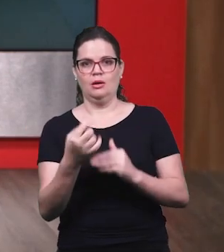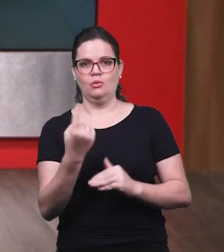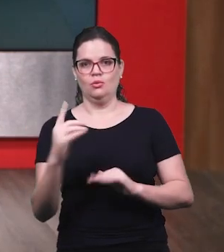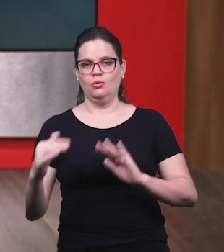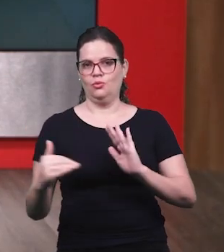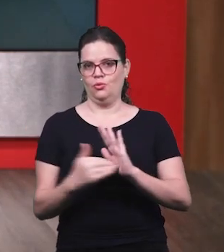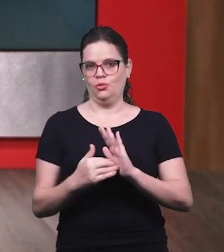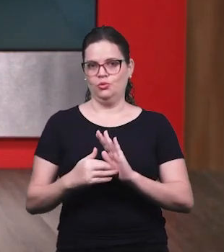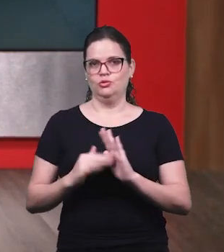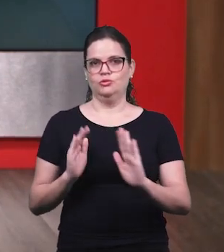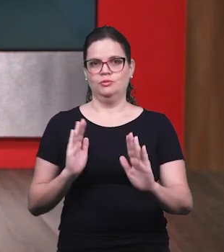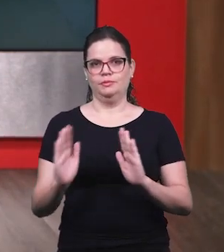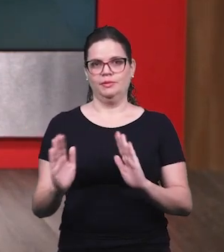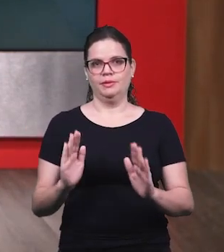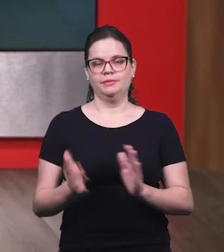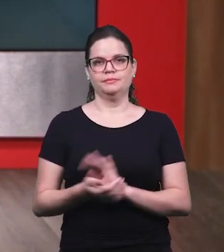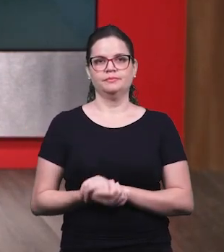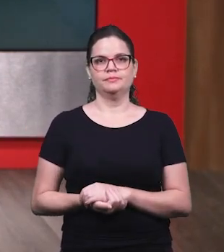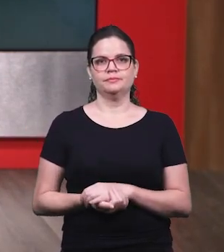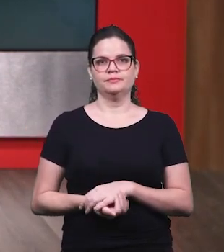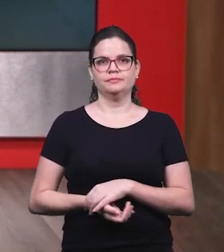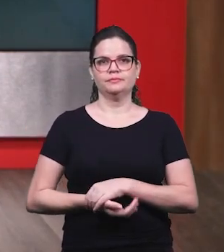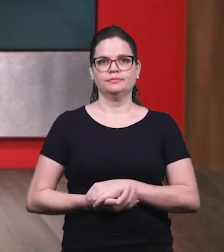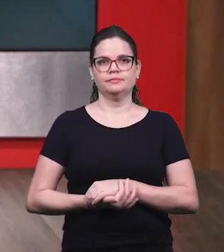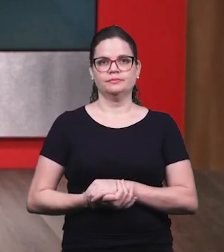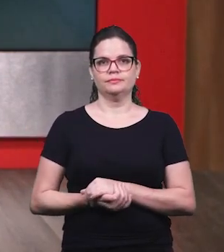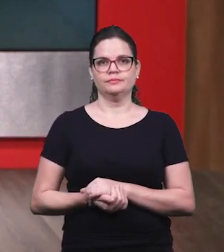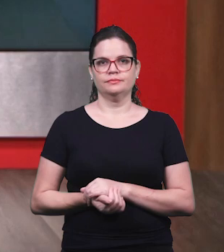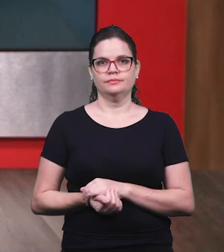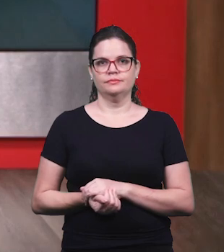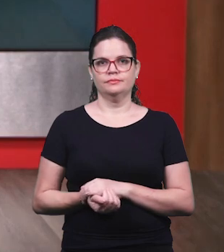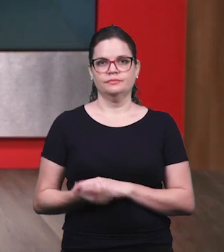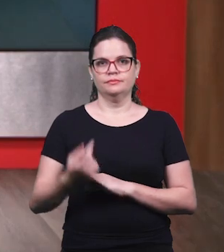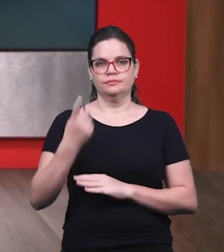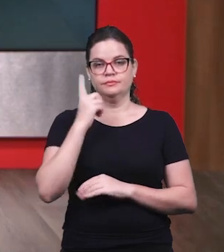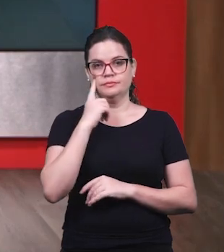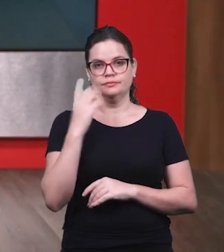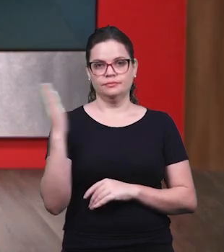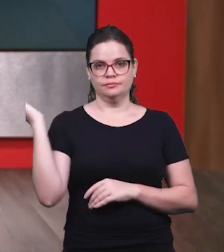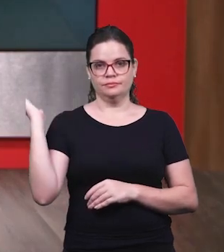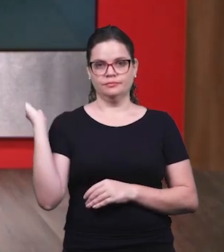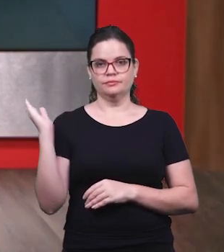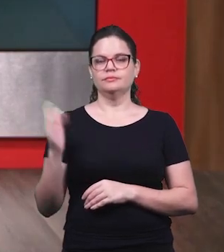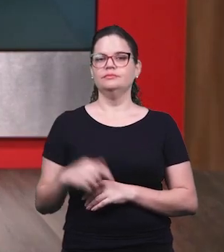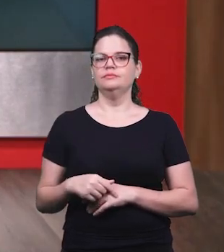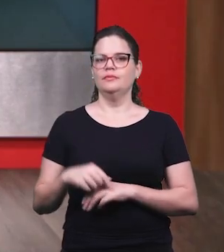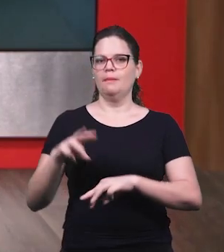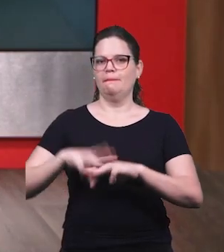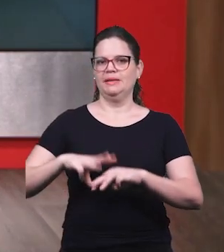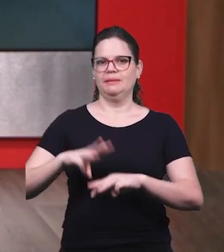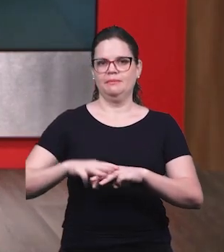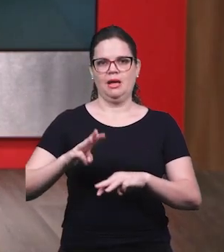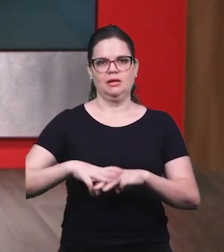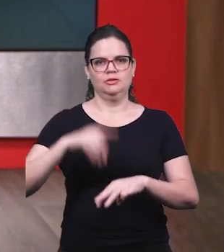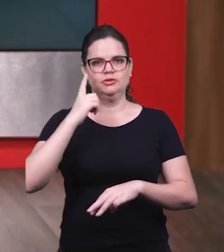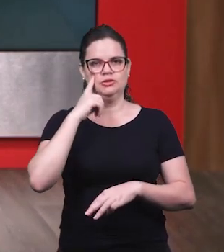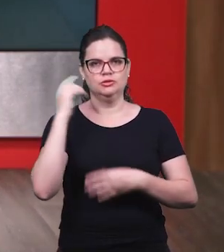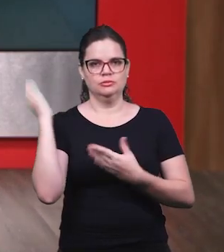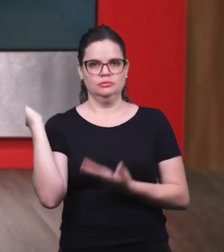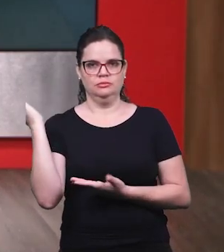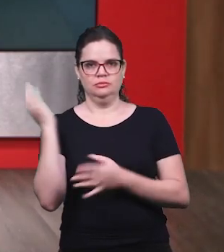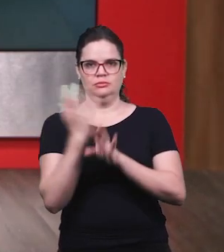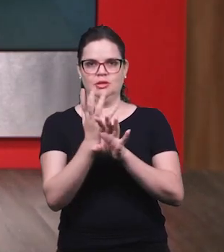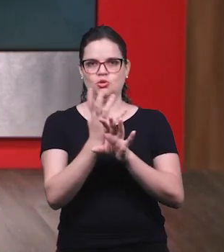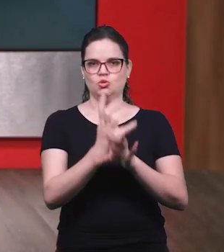último mês, ou o período que você colocou. Essa formulação, essa fórmula